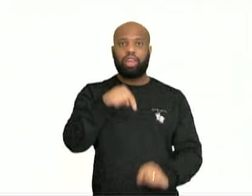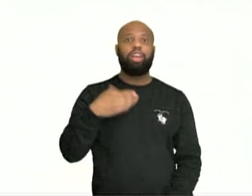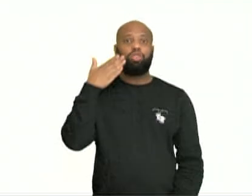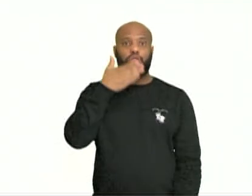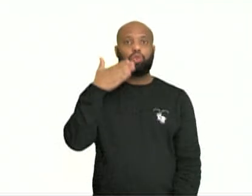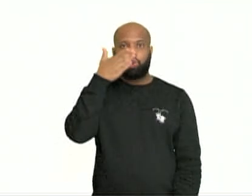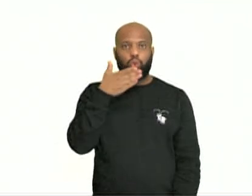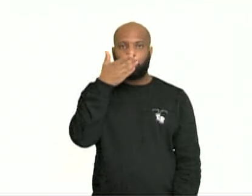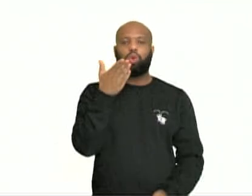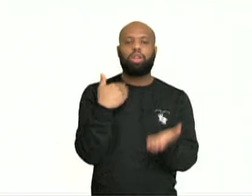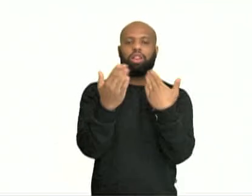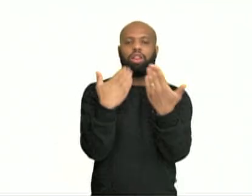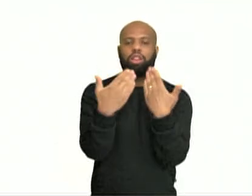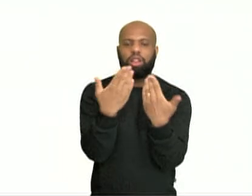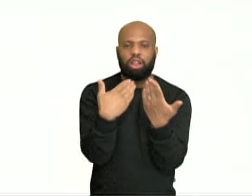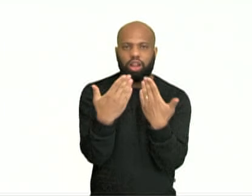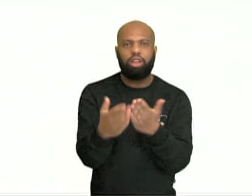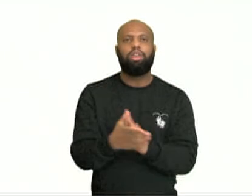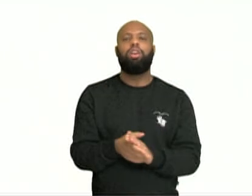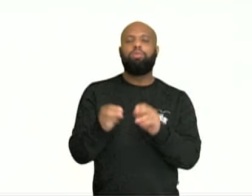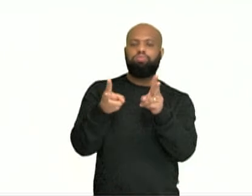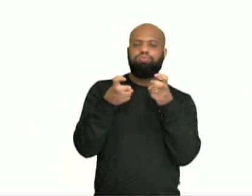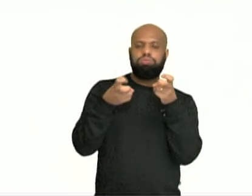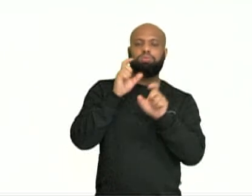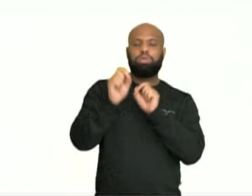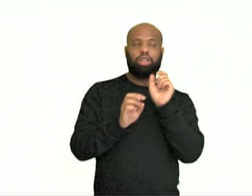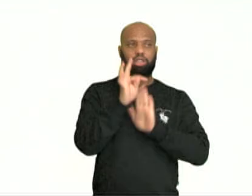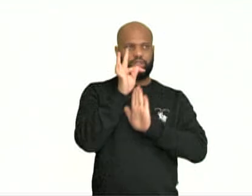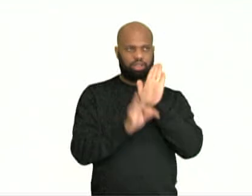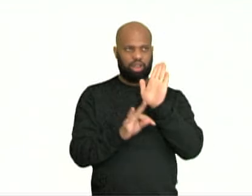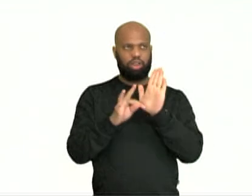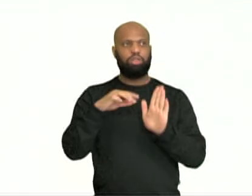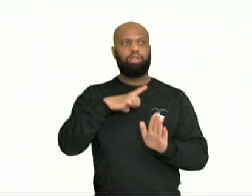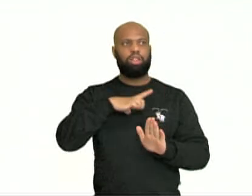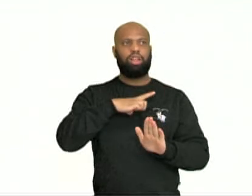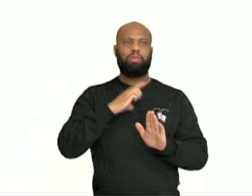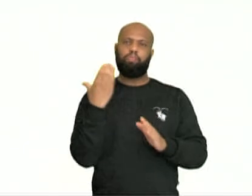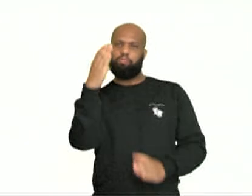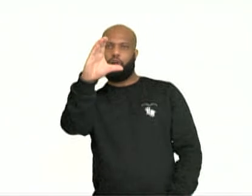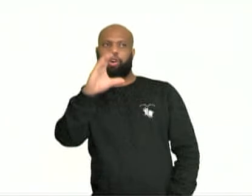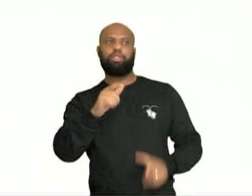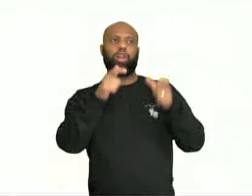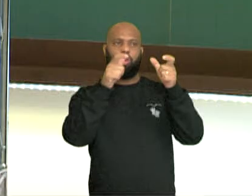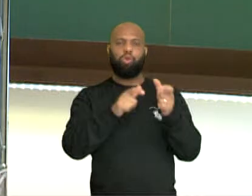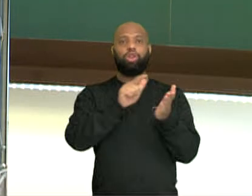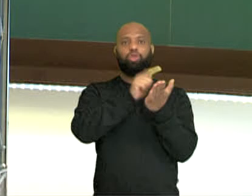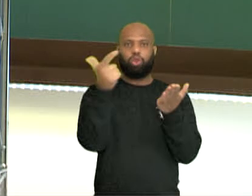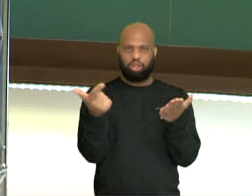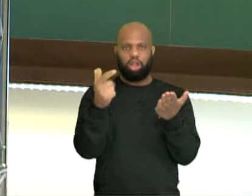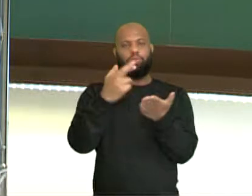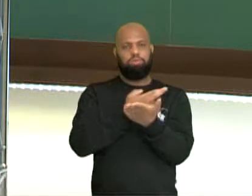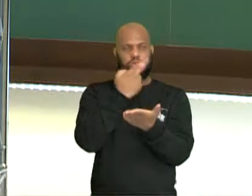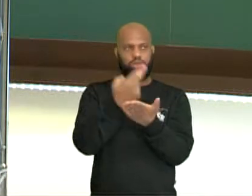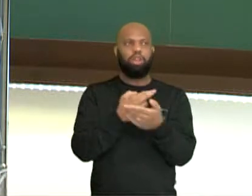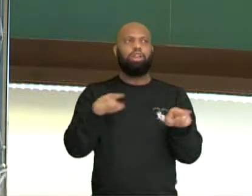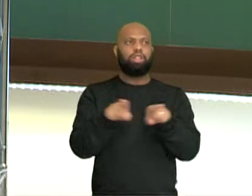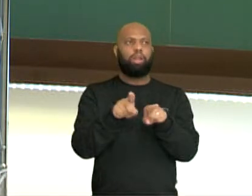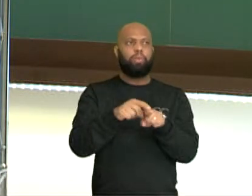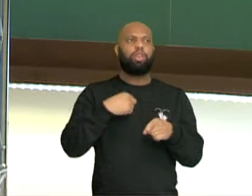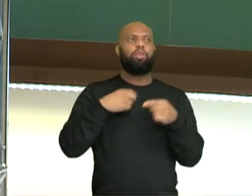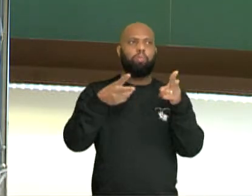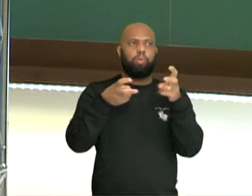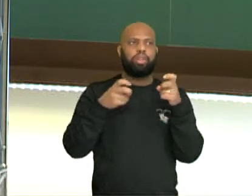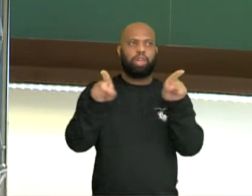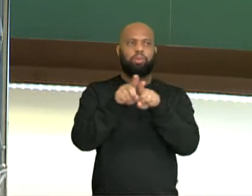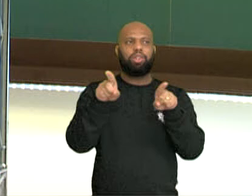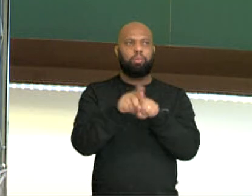discurso direto, né? Observando o texto aqui, ó, que às vezes é postado em jornal, revista, eu já noto aqui, ó,